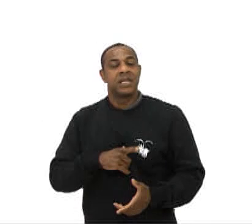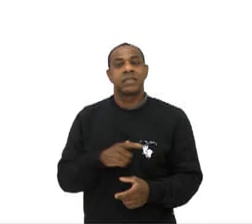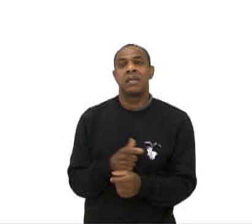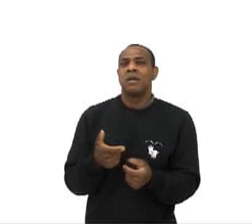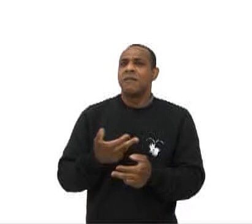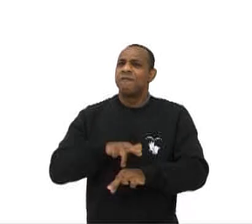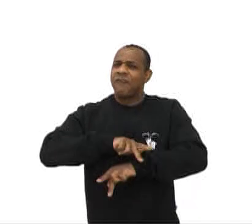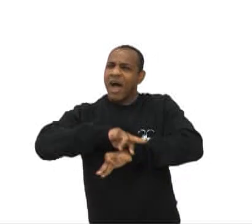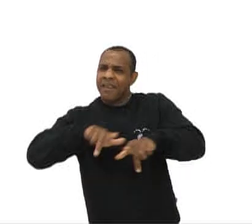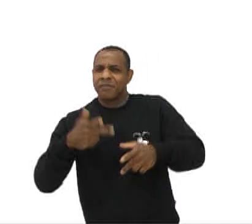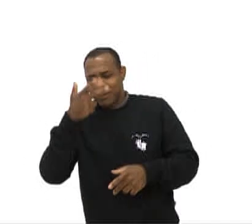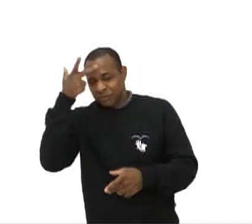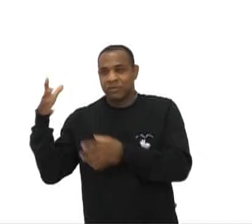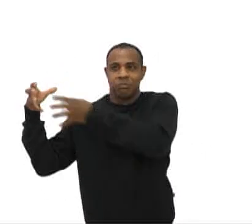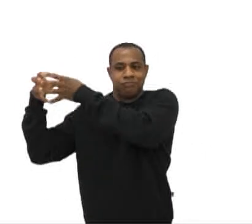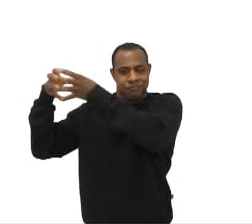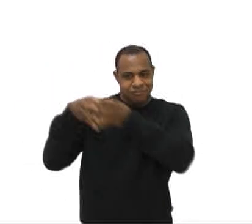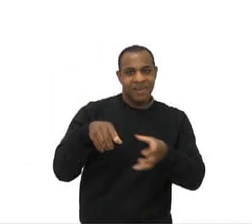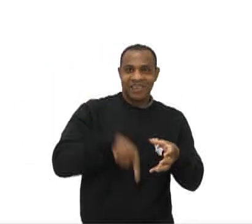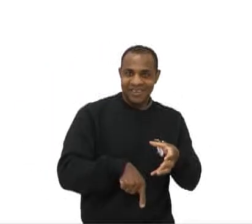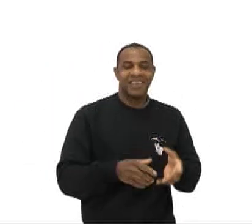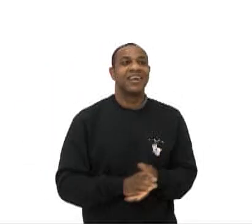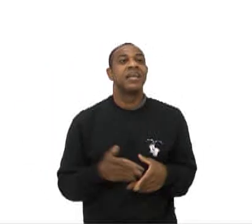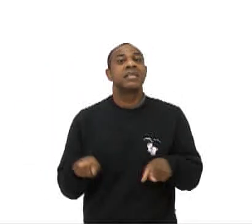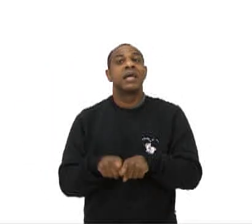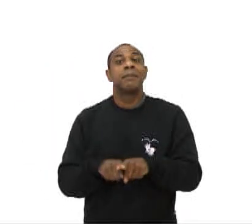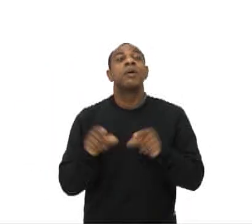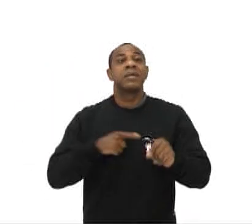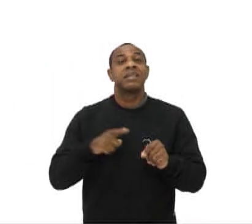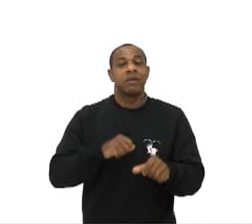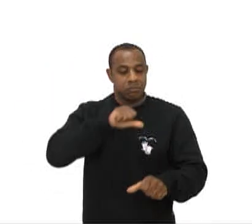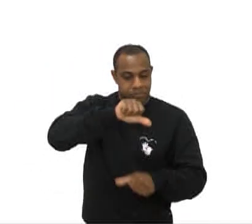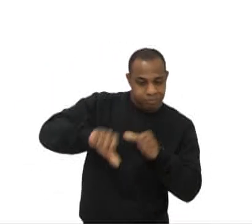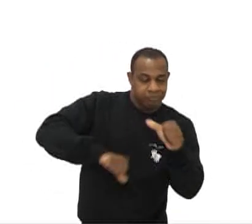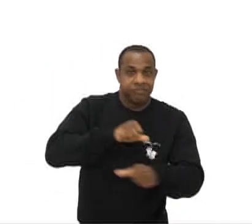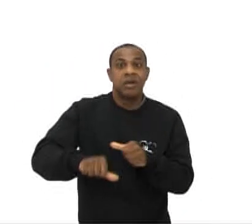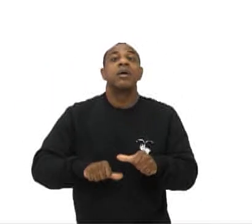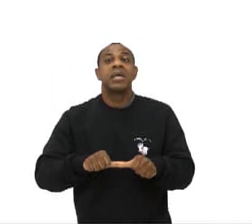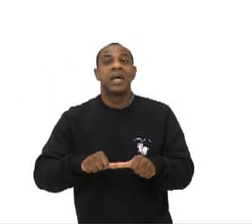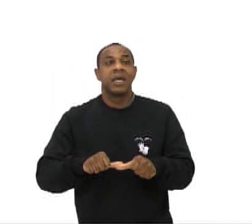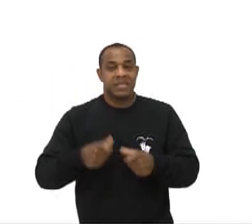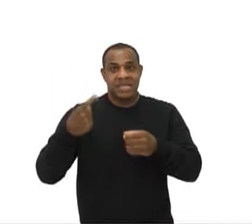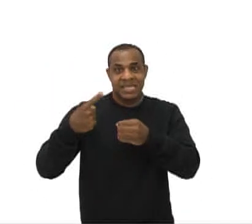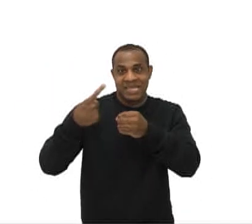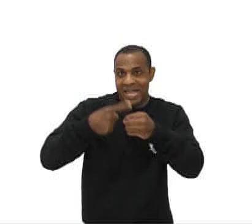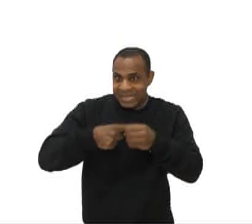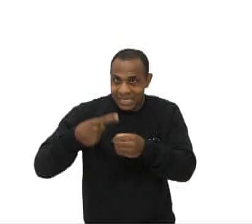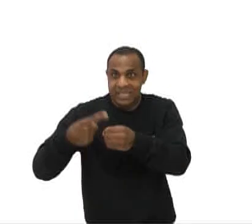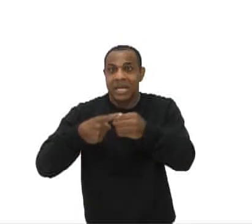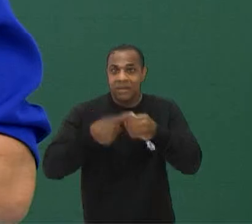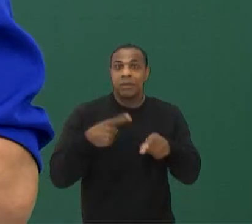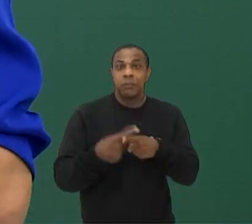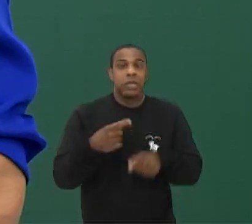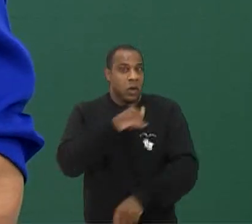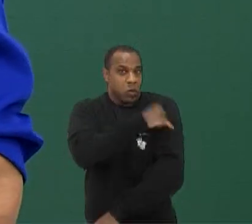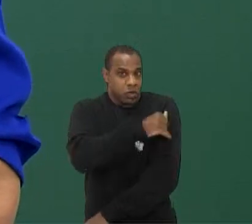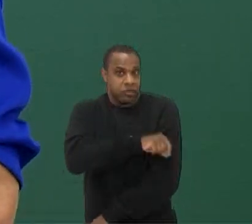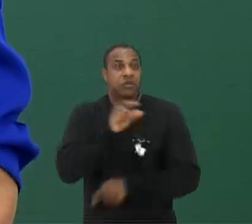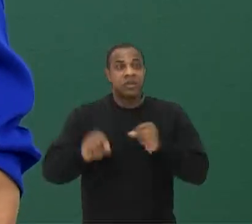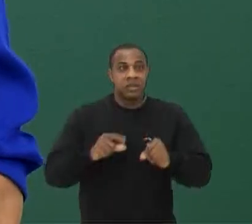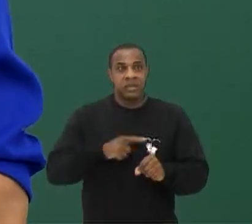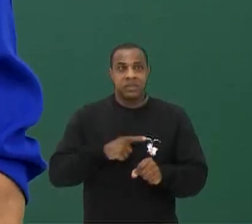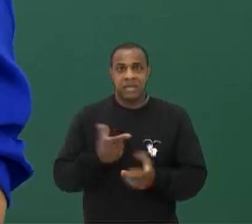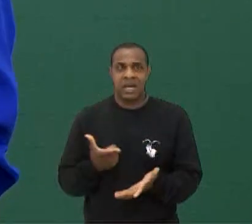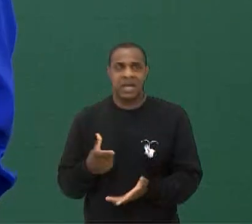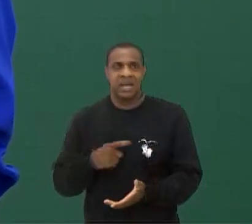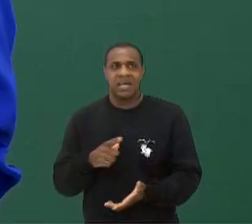de pessoas que veio junto. Houve ainda uma grande reforma urbana. Porque agora, o Rio de Janeiro está no nível